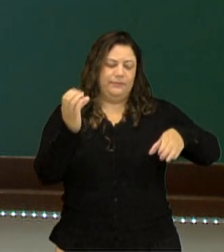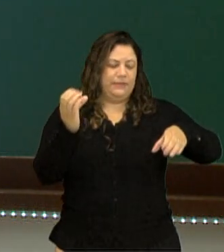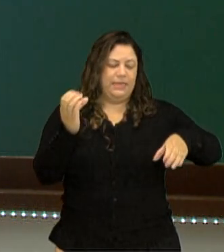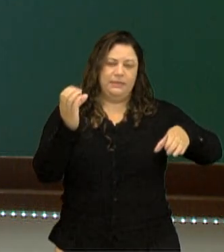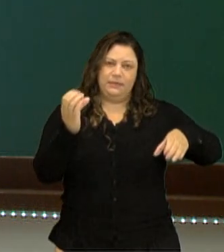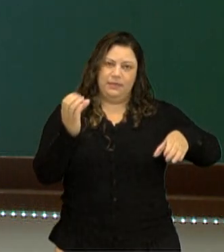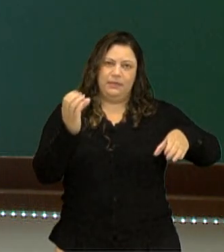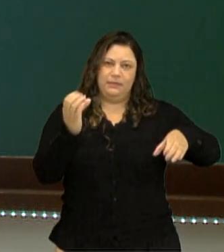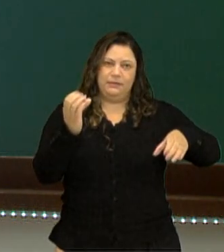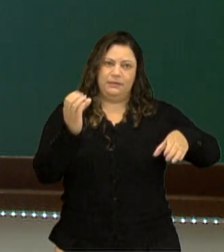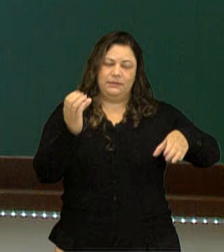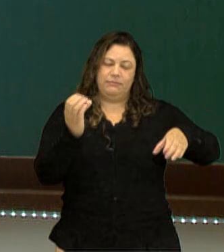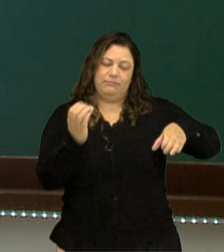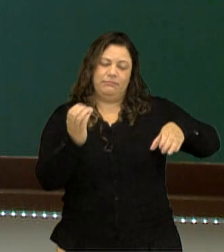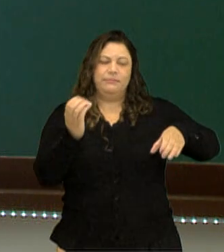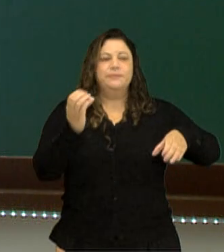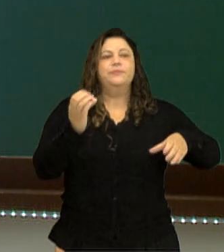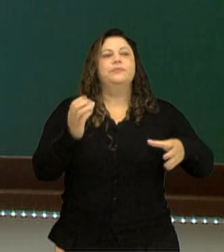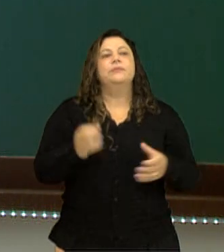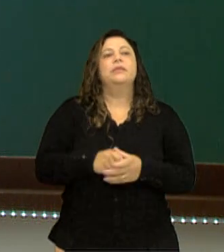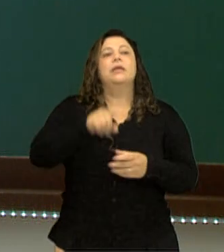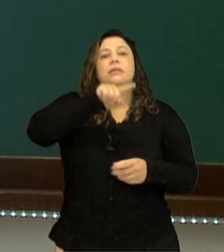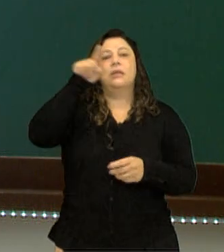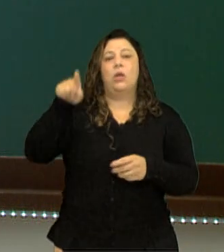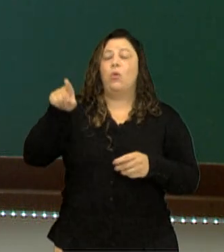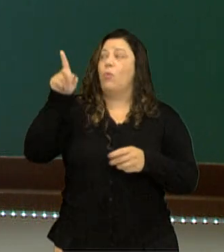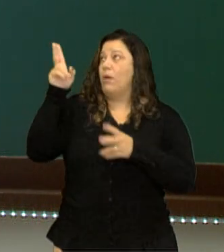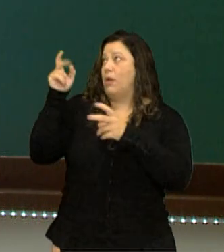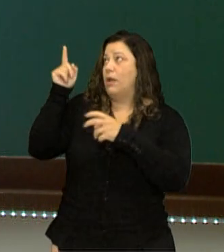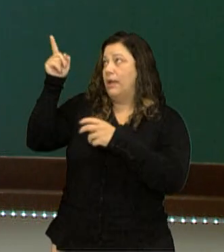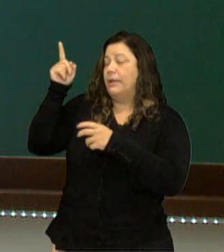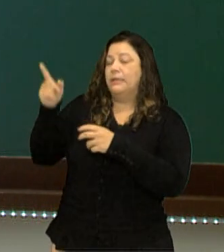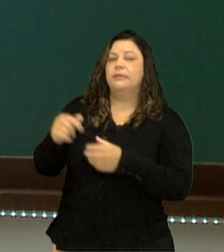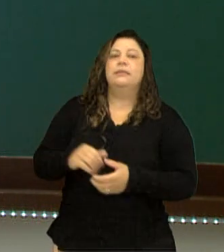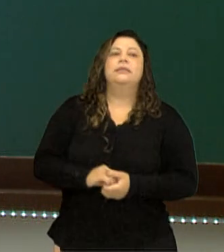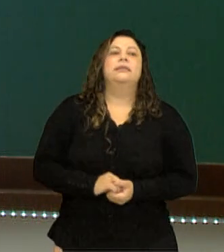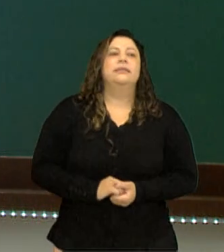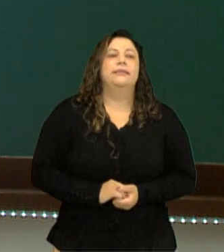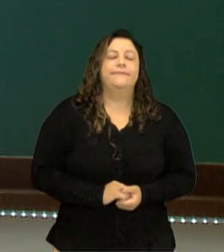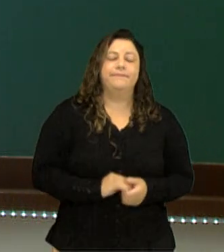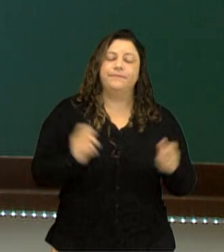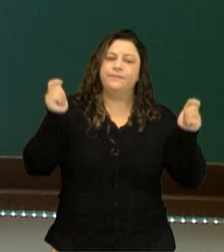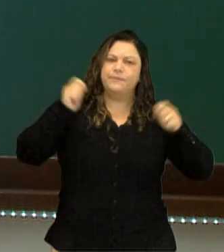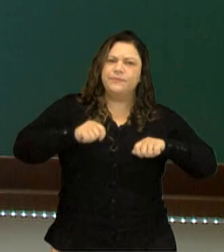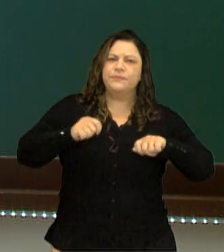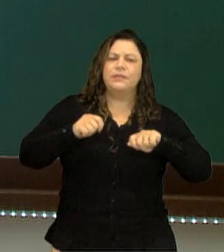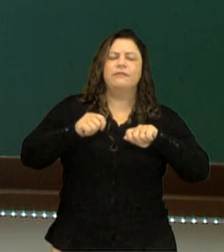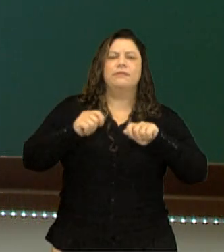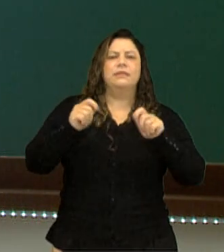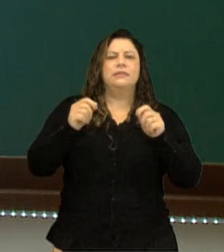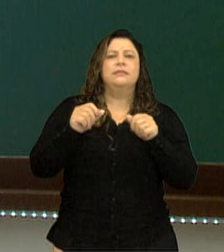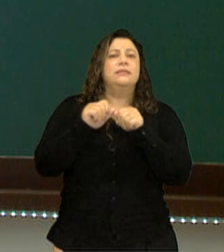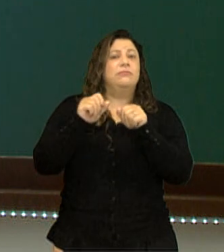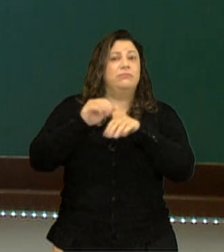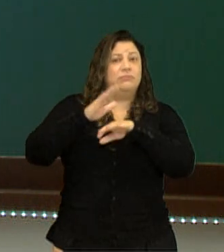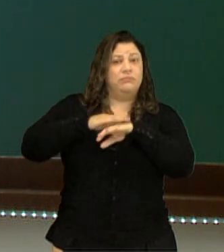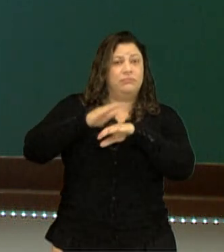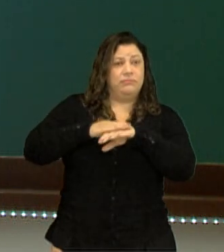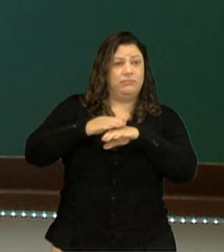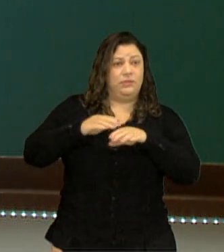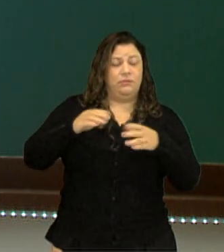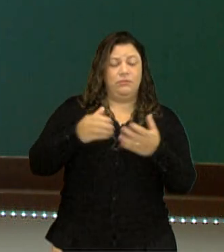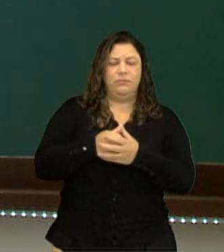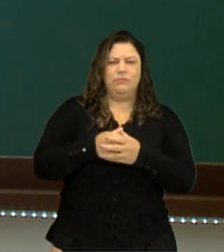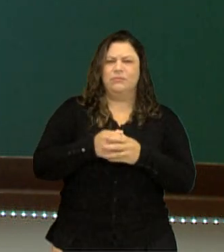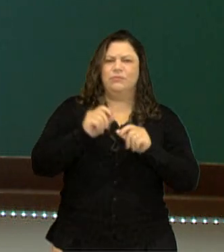ele seja inclinado. Nesse caso, a área lateral aqui vai ser formada por um paralelogramo.